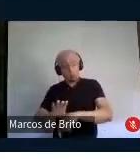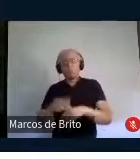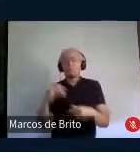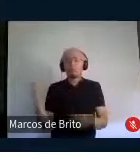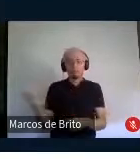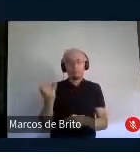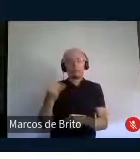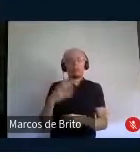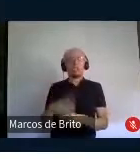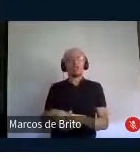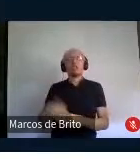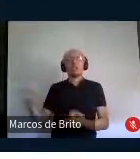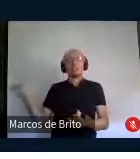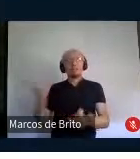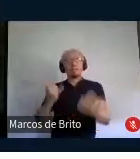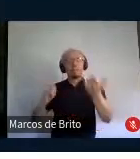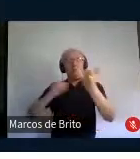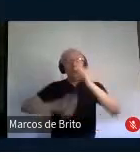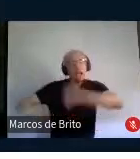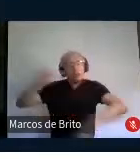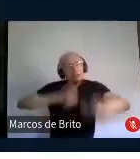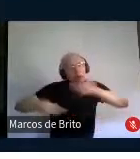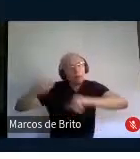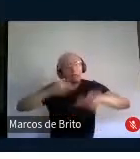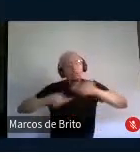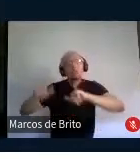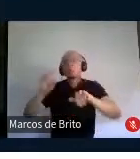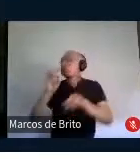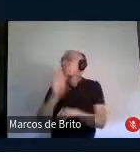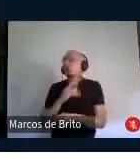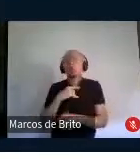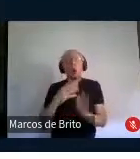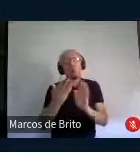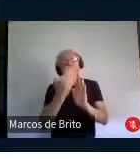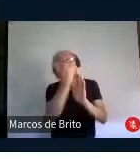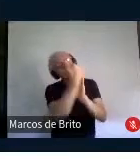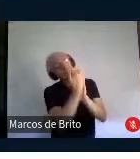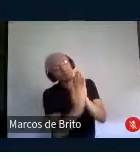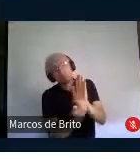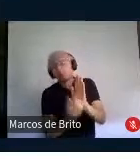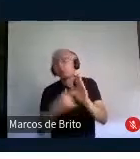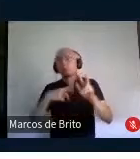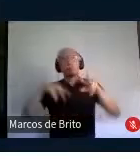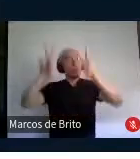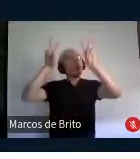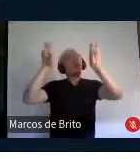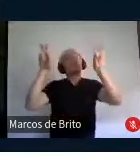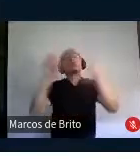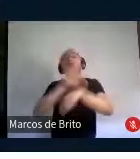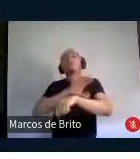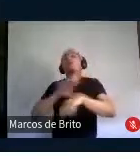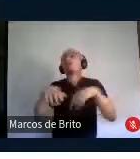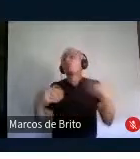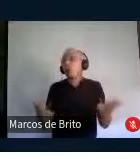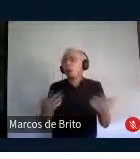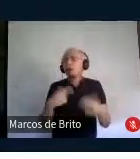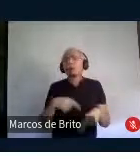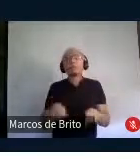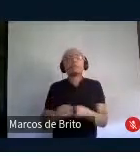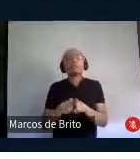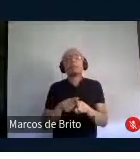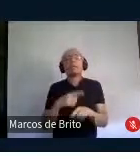os informativos de curso, eles só trazem informações a respeito do título do curso e da